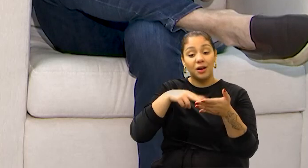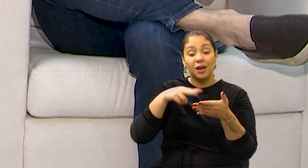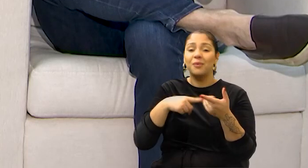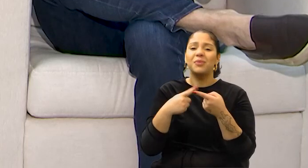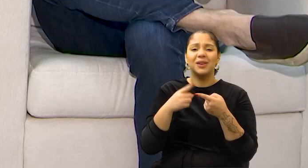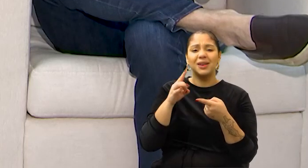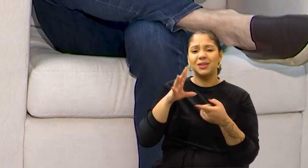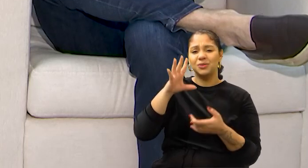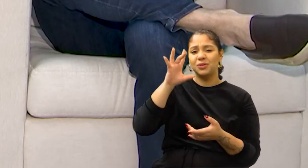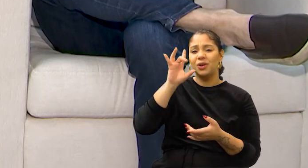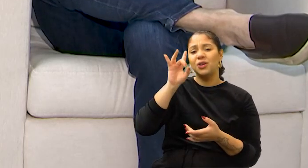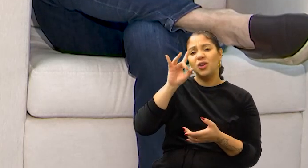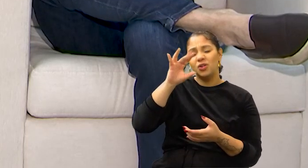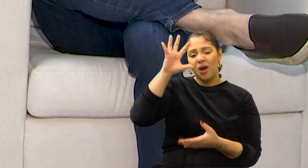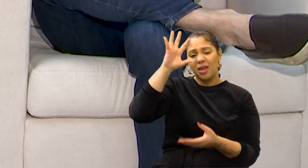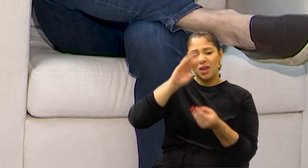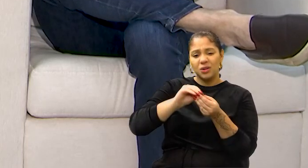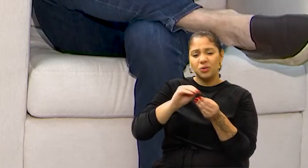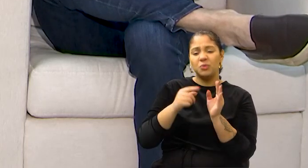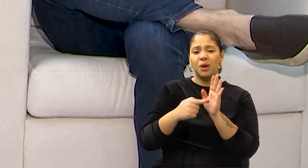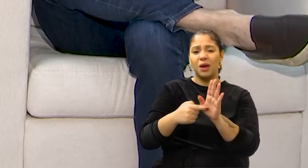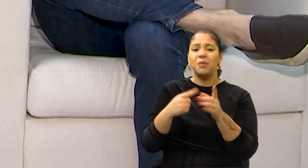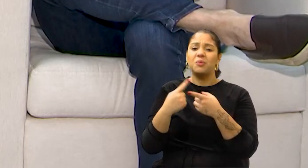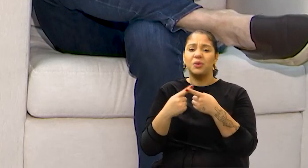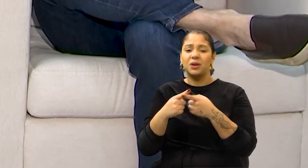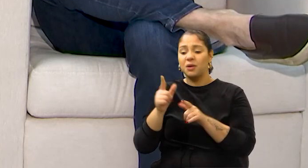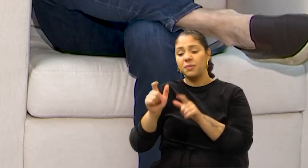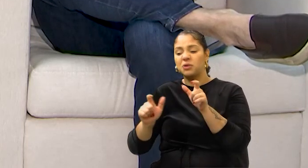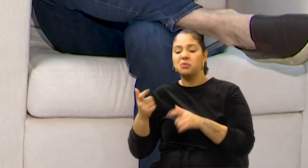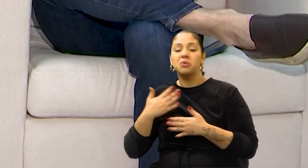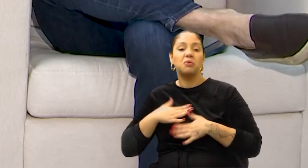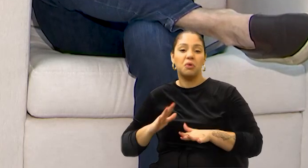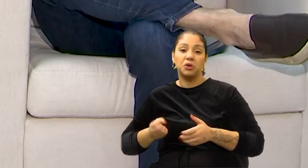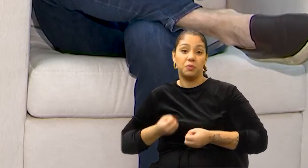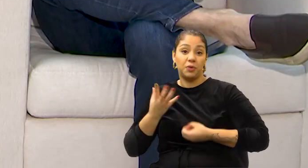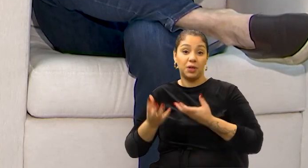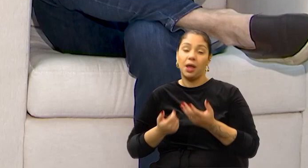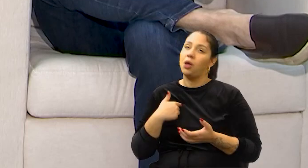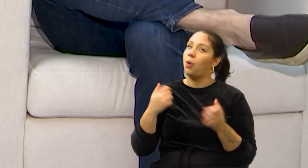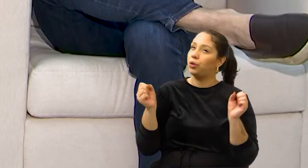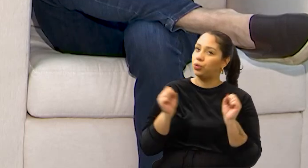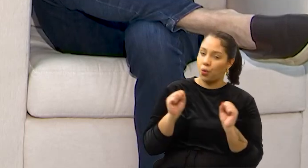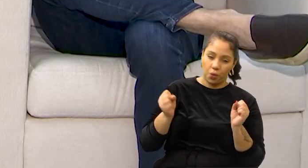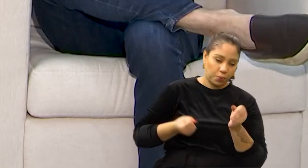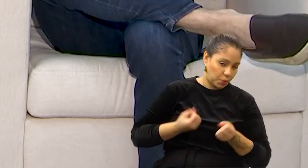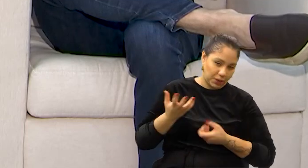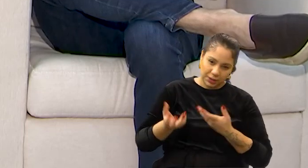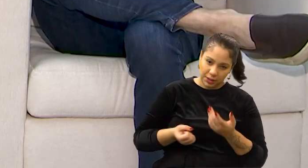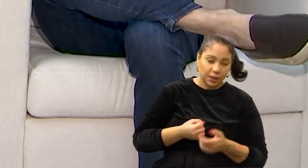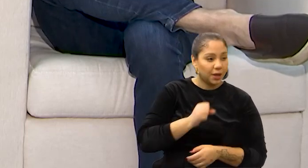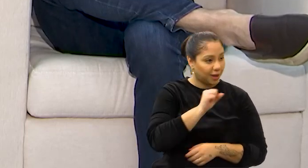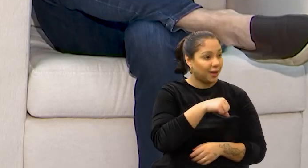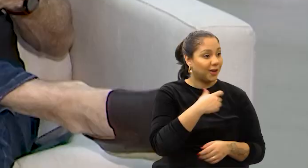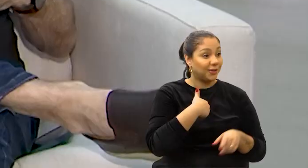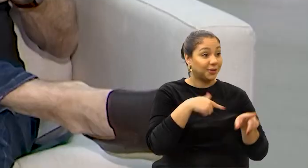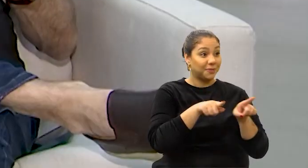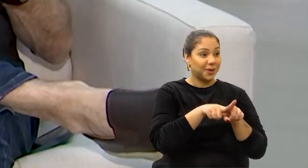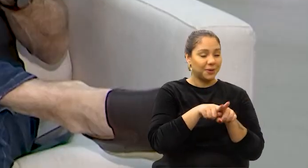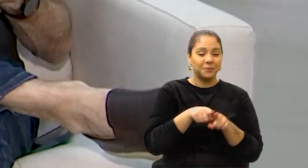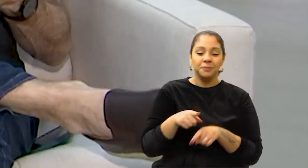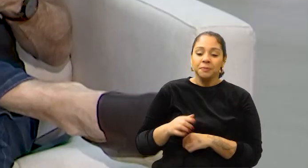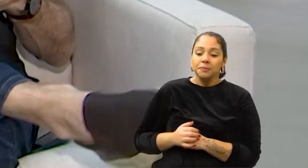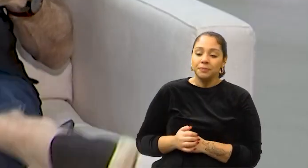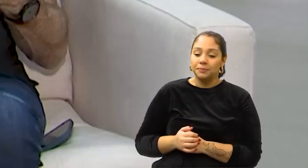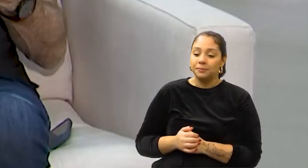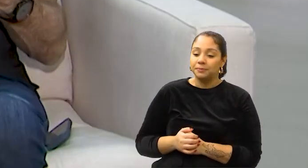resumo o aluno não vai ter a chance do Encanto que tem gente por exemplo que que não se dá bem com poesia Eu por exemplo adoro poesia né também